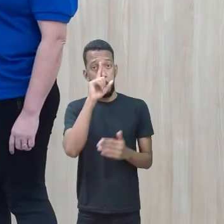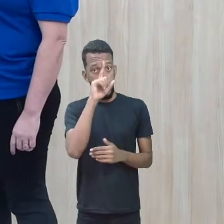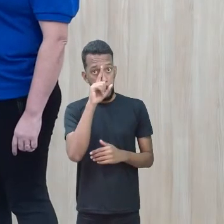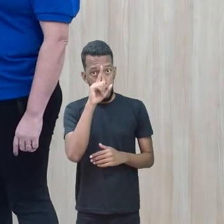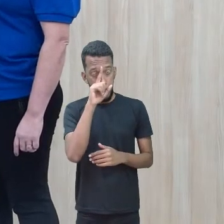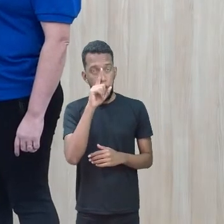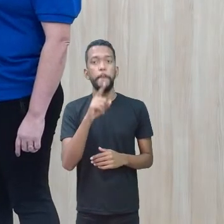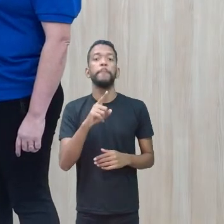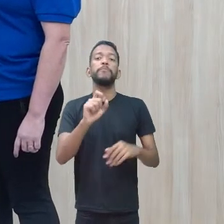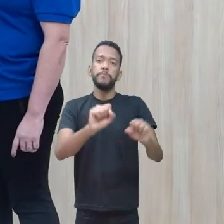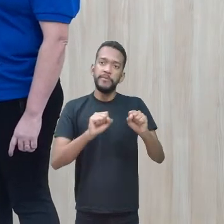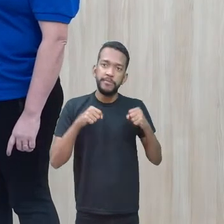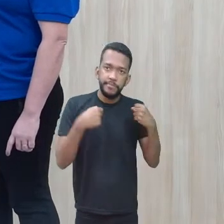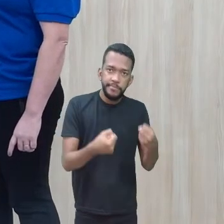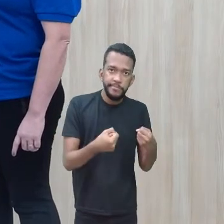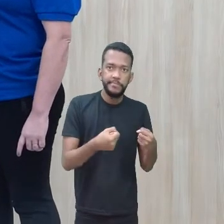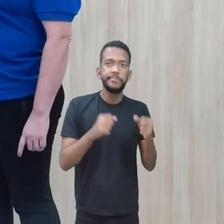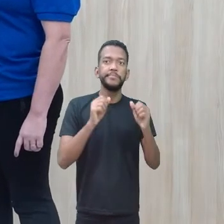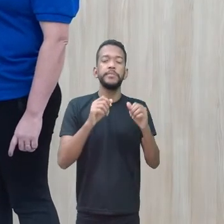fizeram esforços,